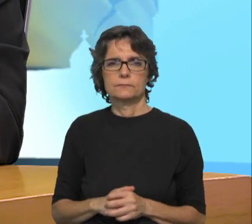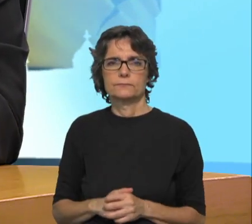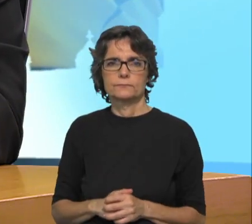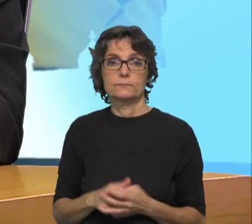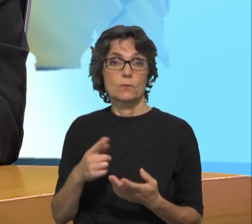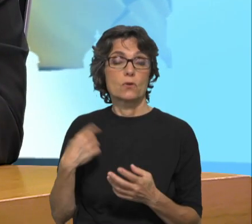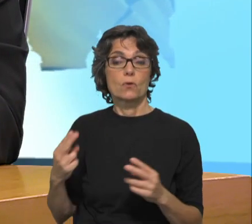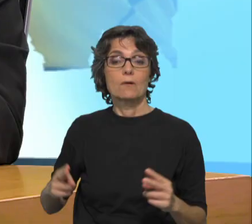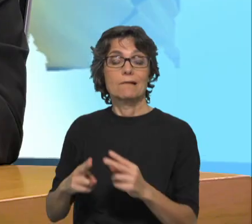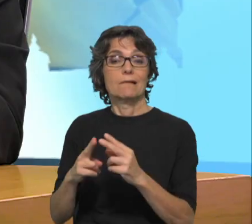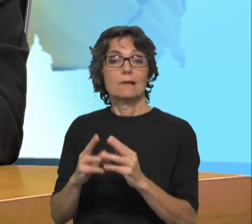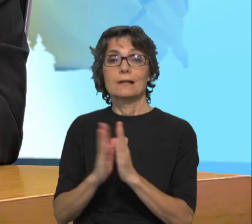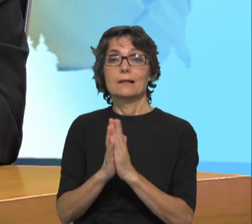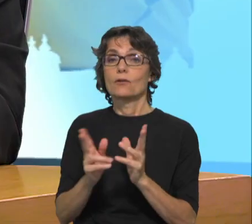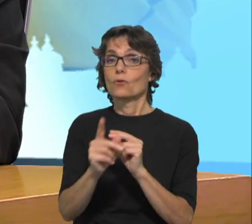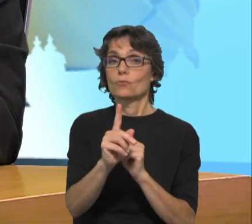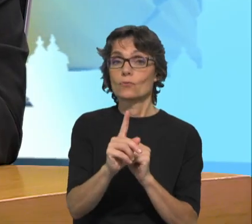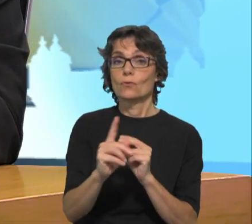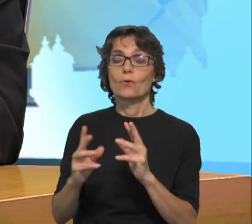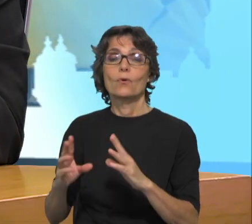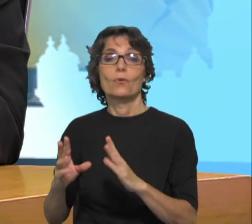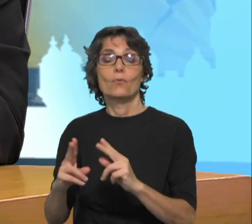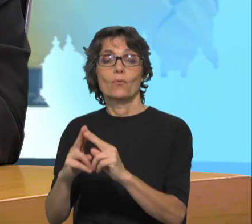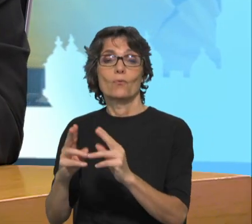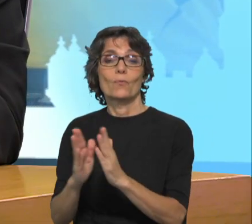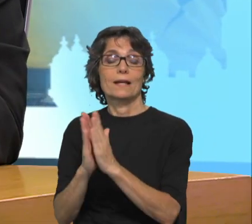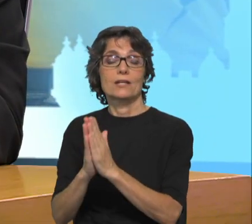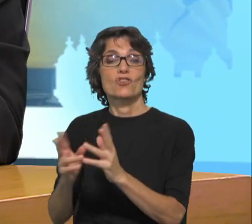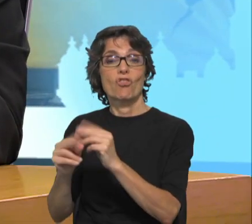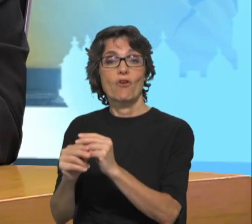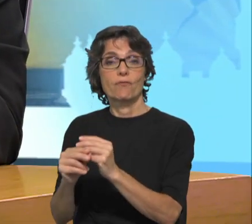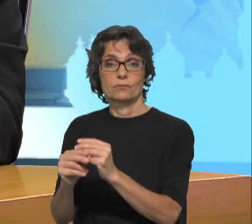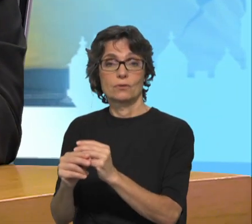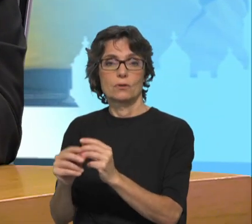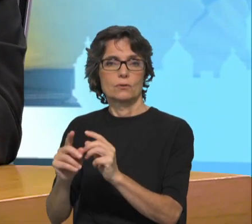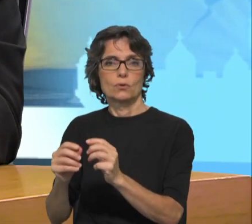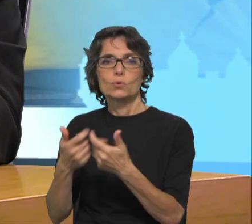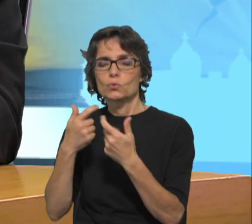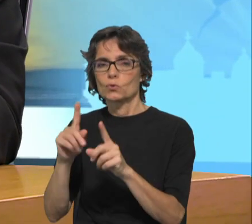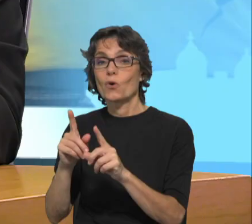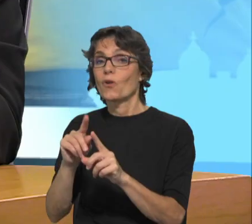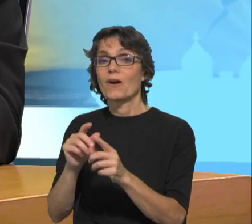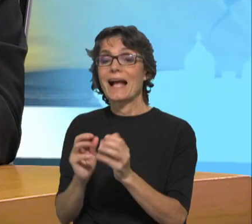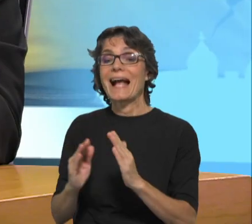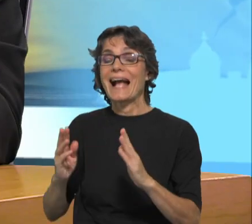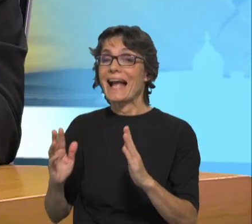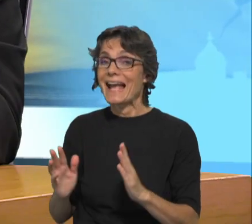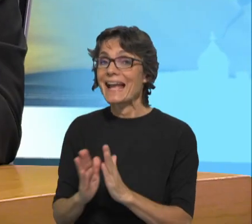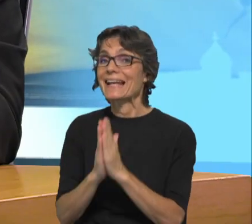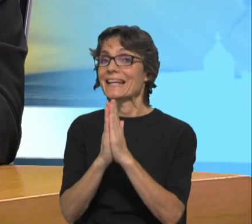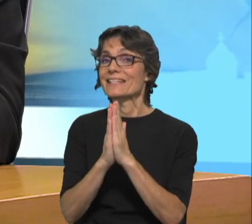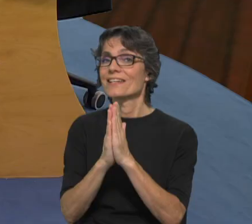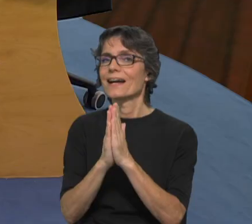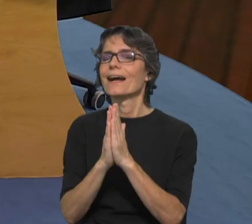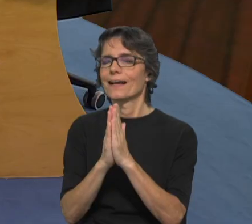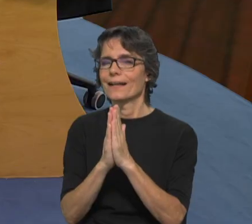não é construir uma Igreja nova, nem fazer uma Igreja de novo e do zero. É ajudar a Igreja a ser mais fiel àquilo que é a